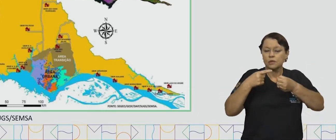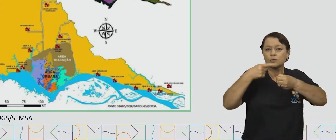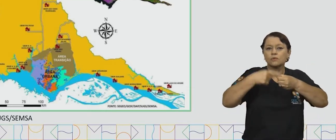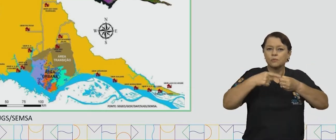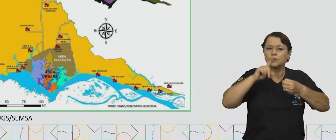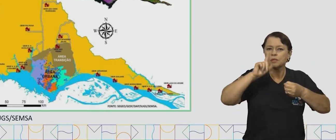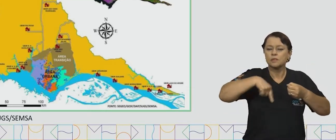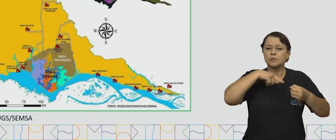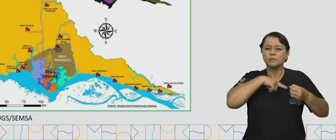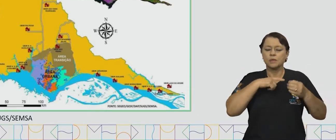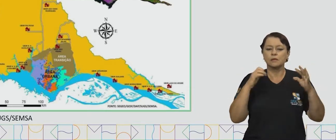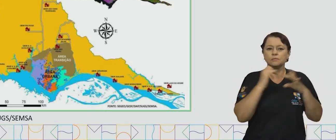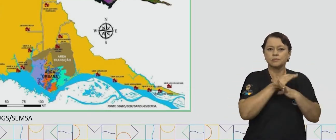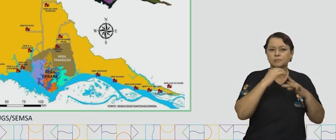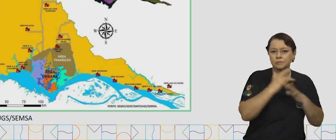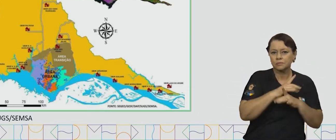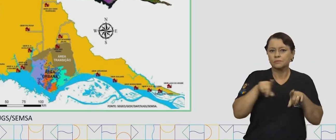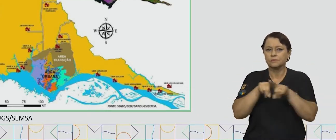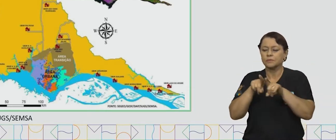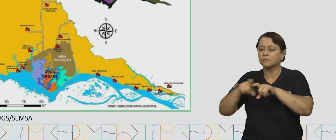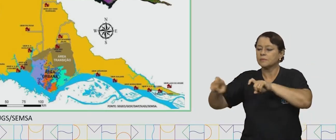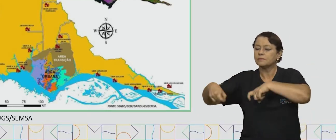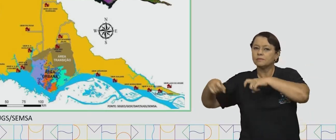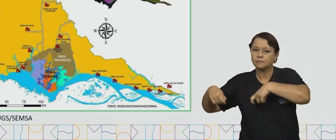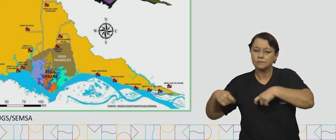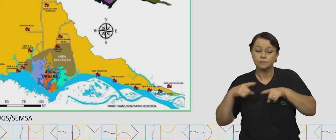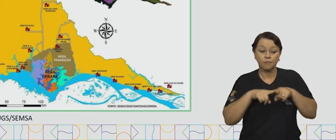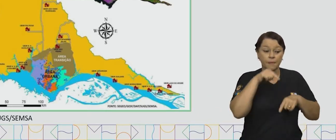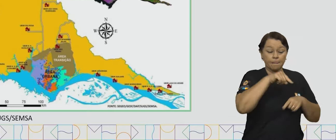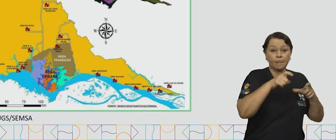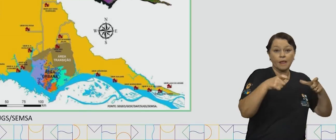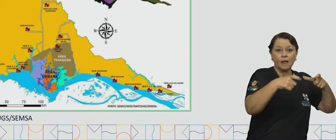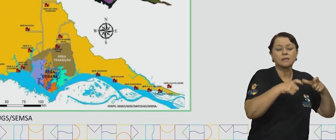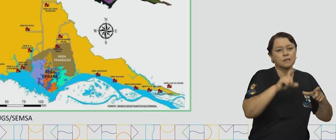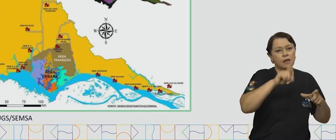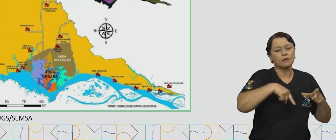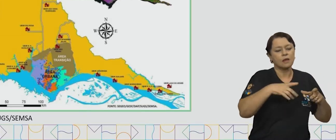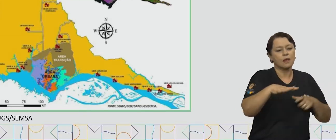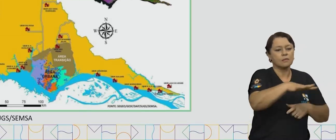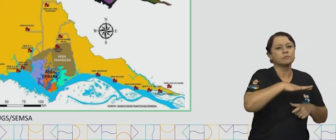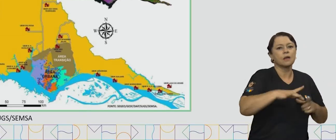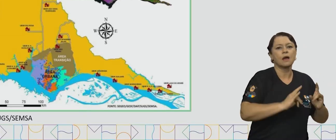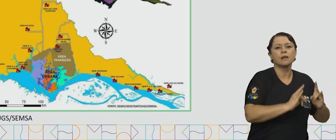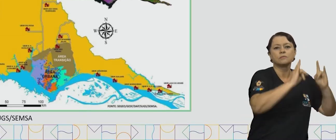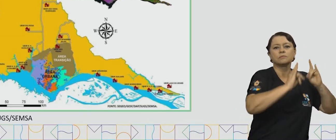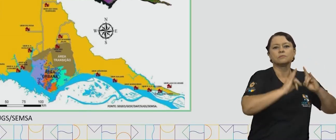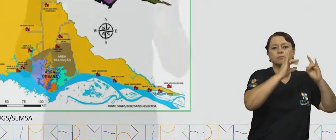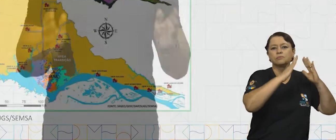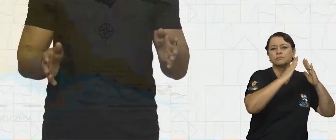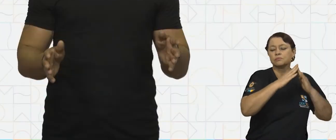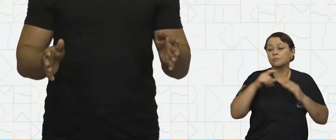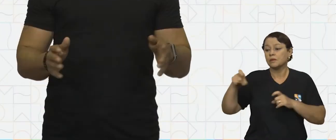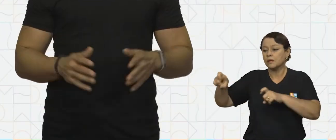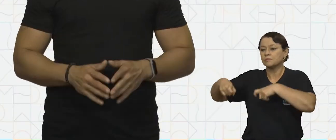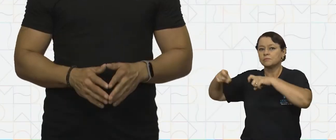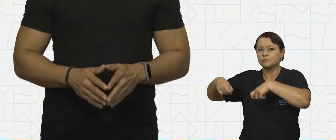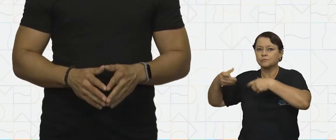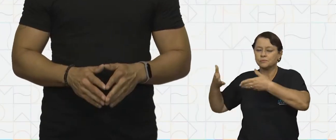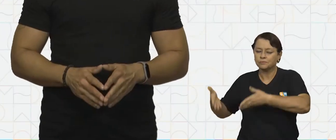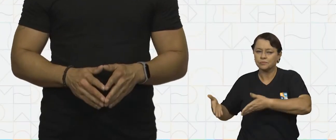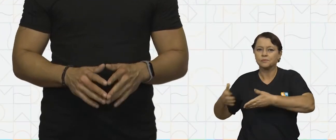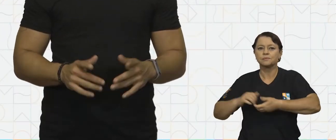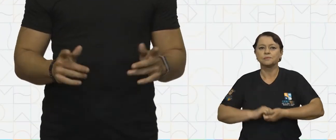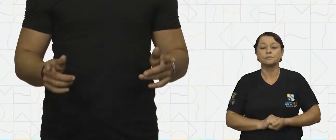pela cidade e pelo campo. A cidade equivale à área urbana e o campo à área rural. Para ser